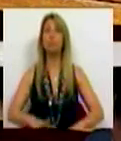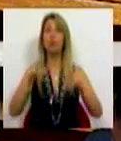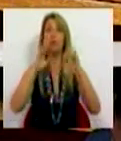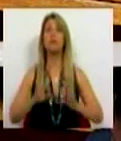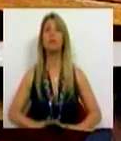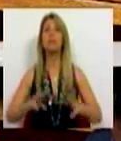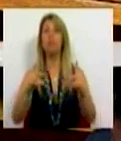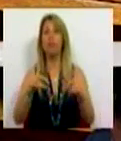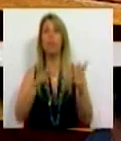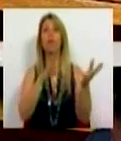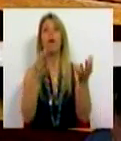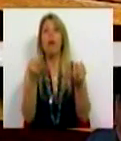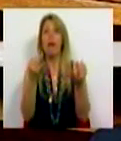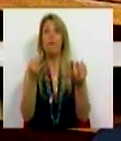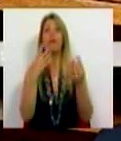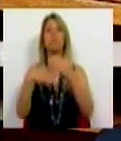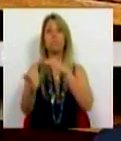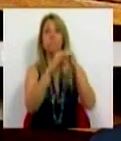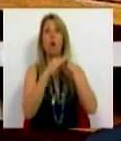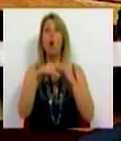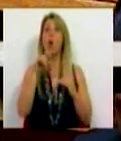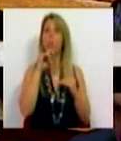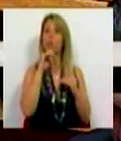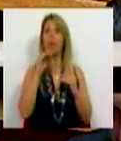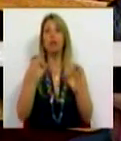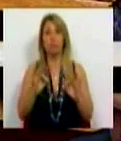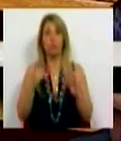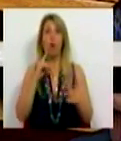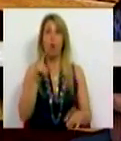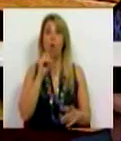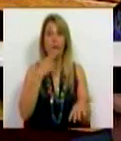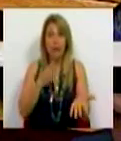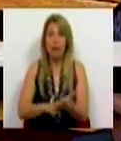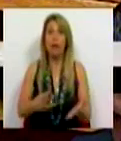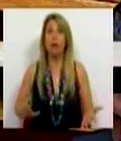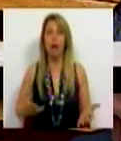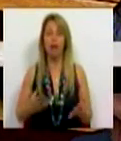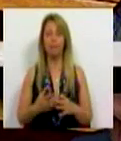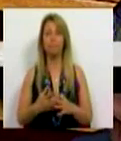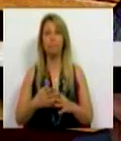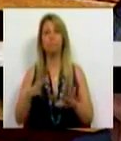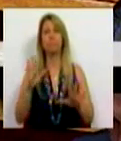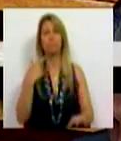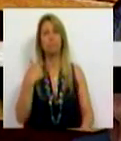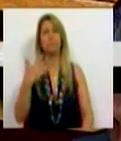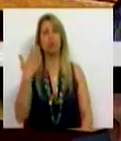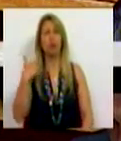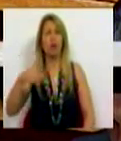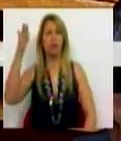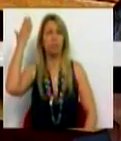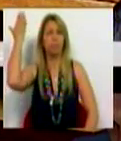desenvolvimento, onde a igualdade de oportunidades seja uma realidade. Vão longe os tempos de uma